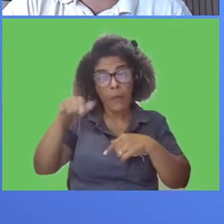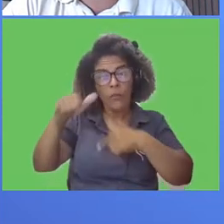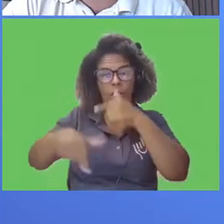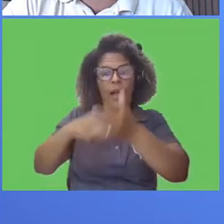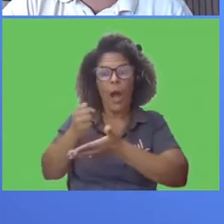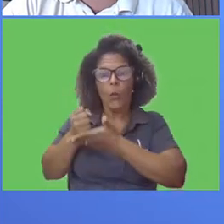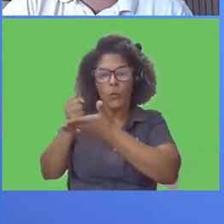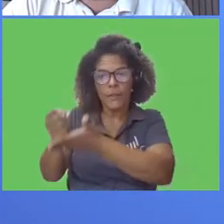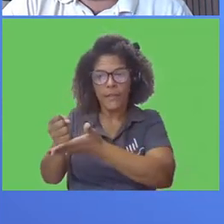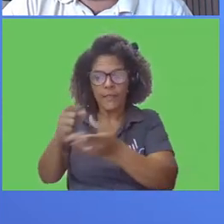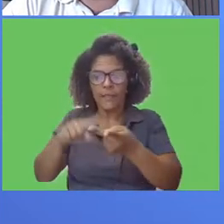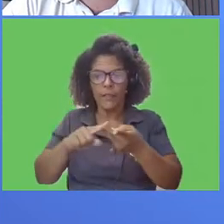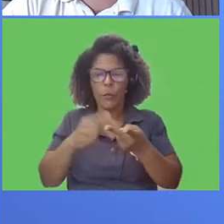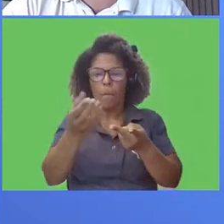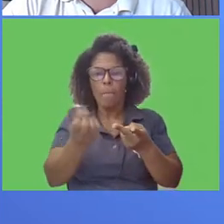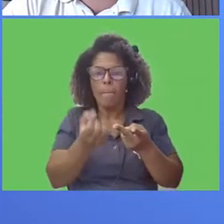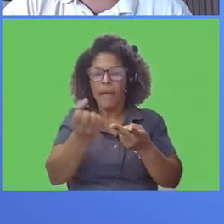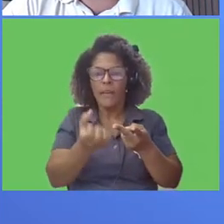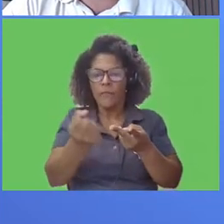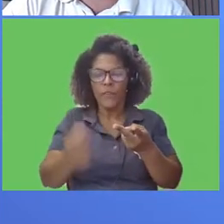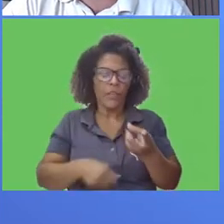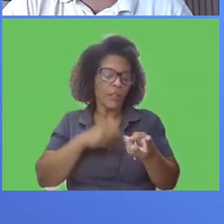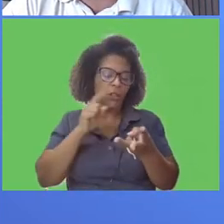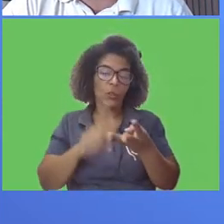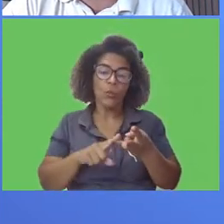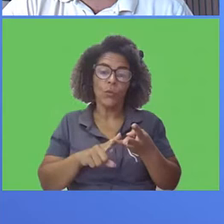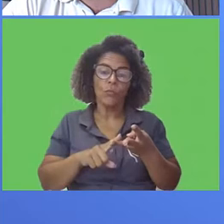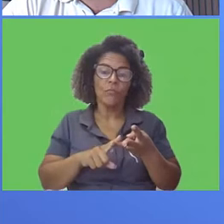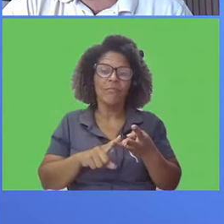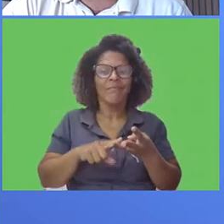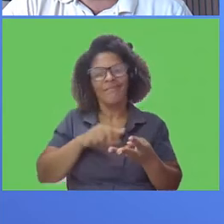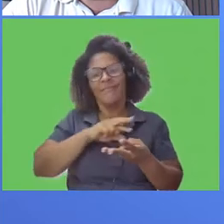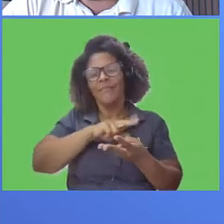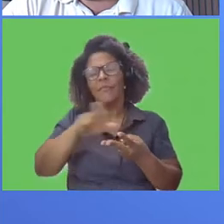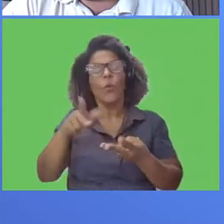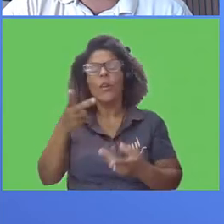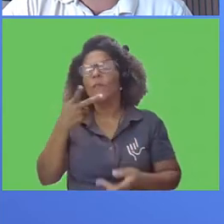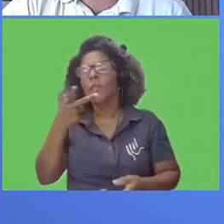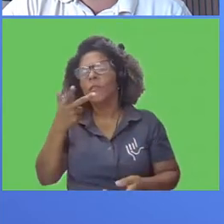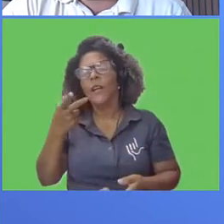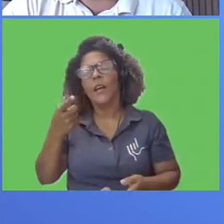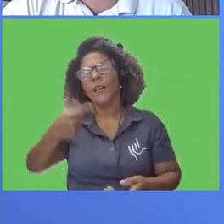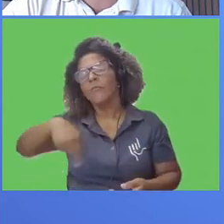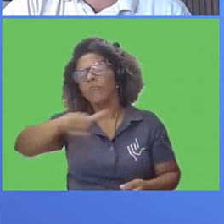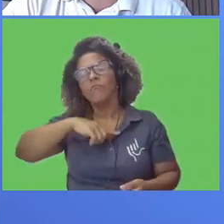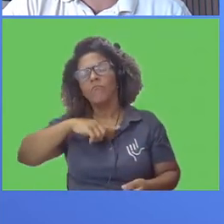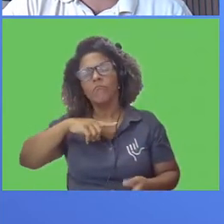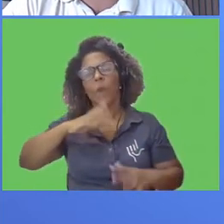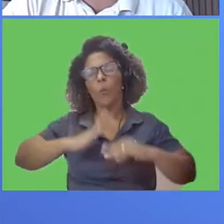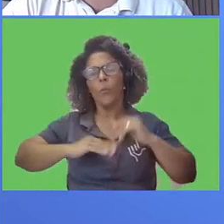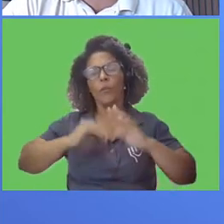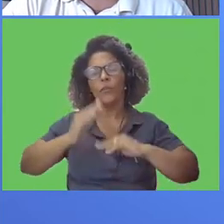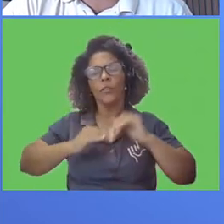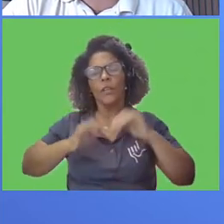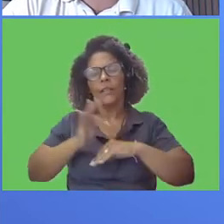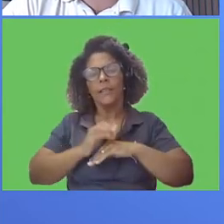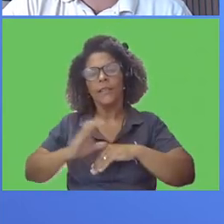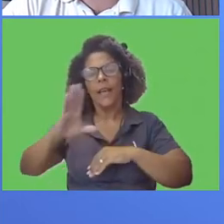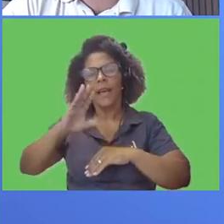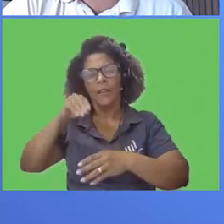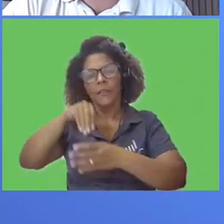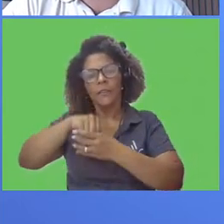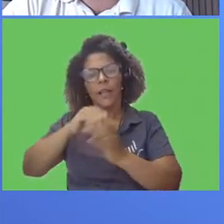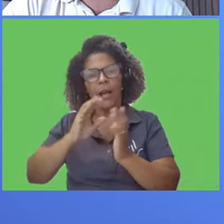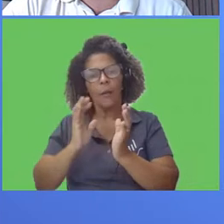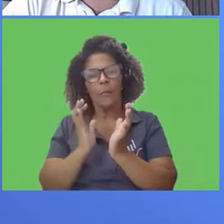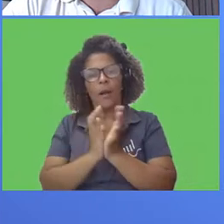com o benefício de prestação continuada. Então, o que, que você diria para nós, né, profissionais técnicos das APAEs, assistentes